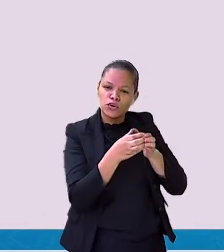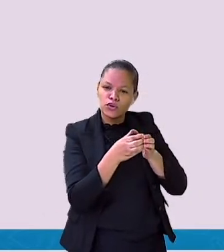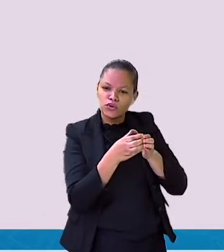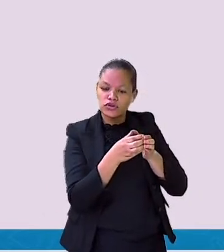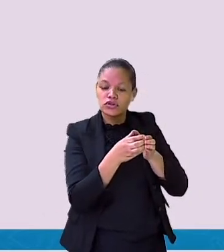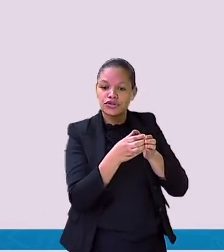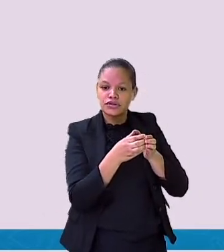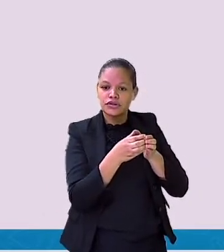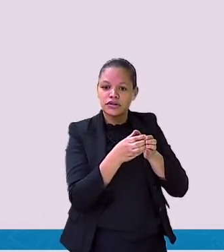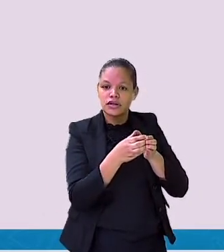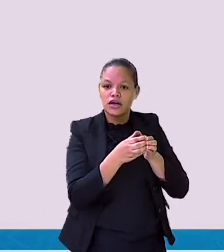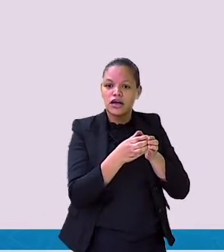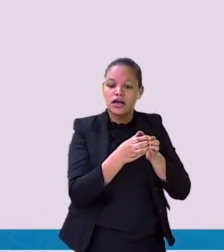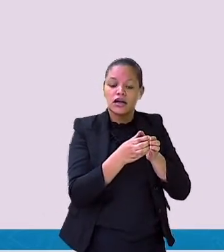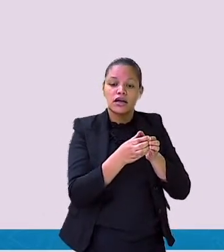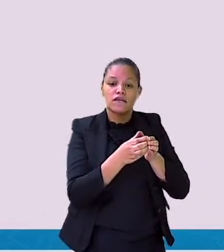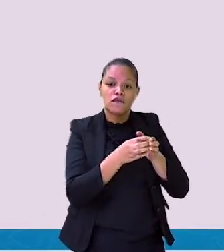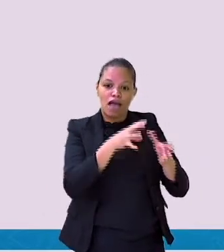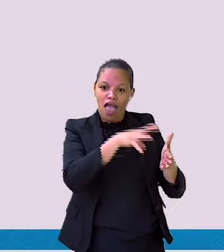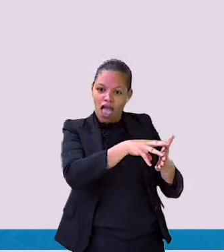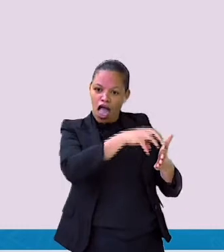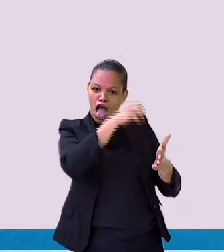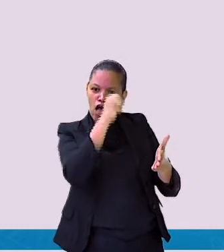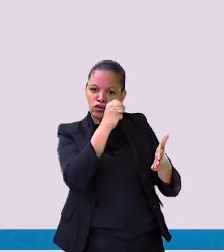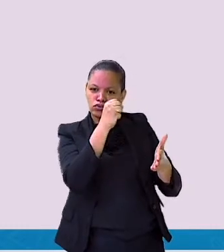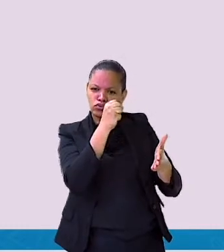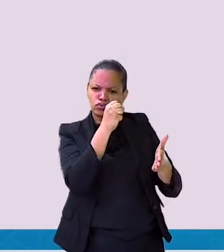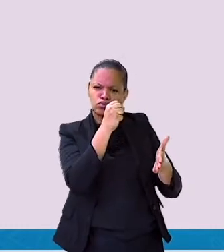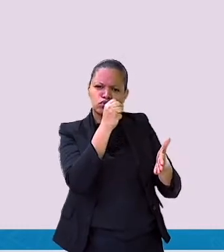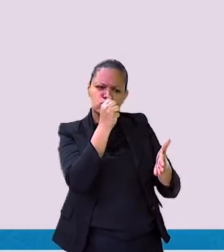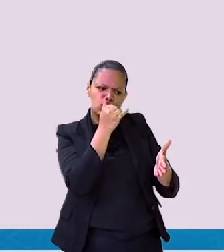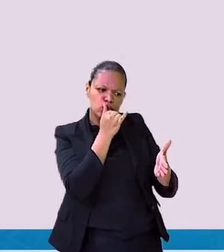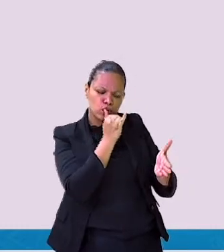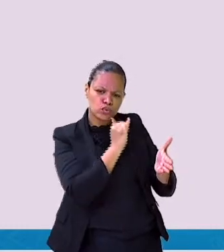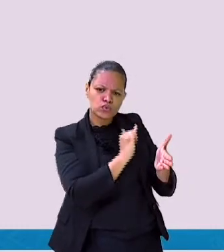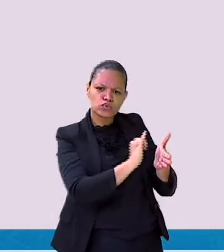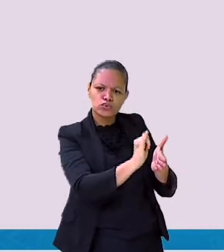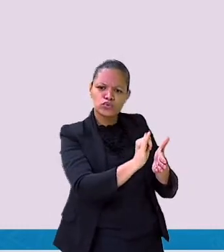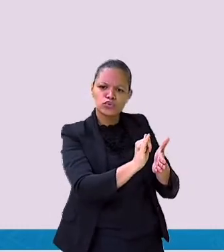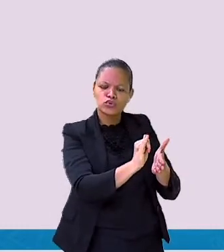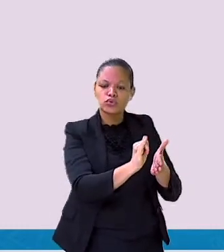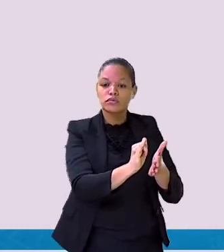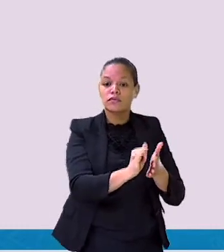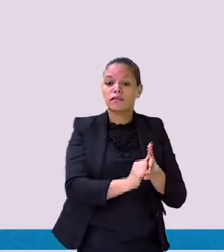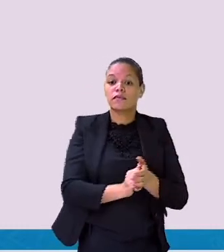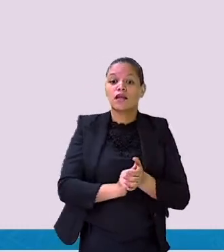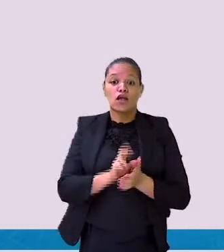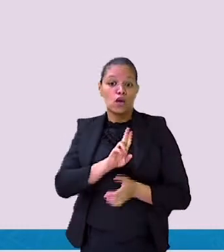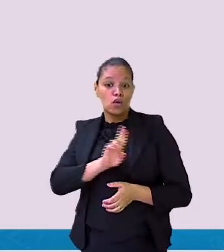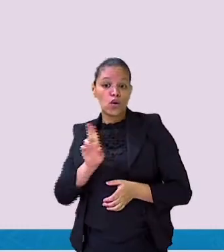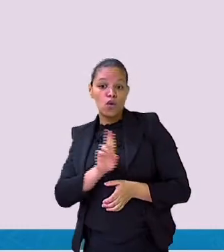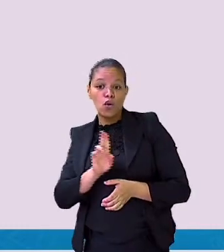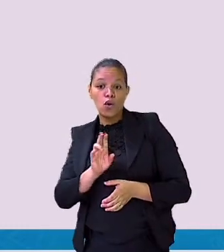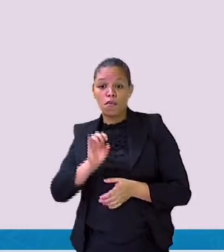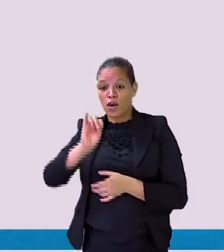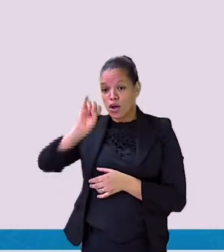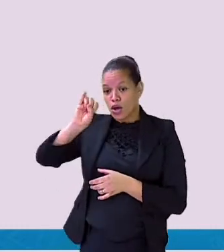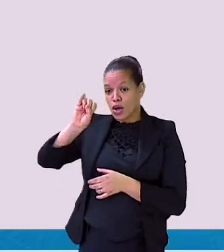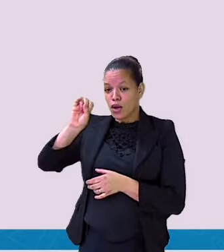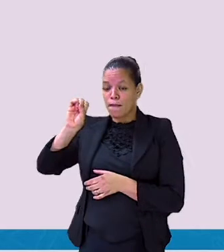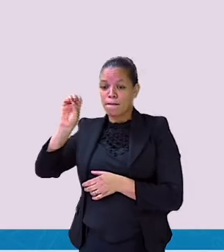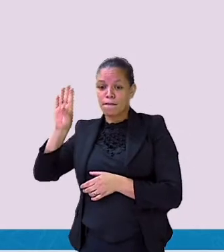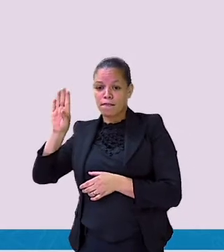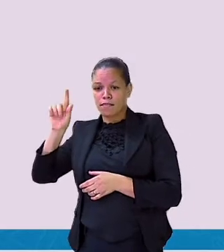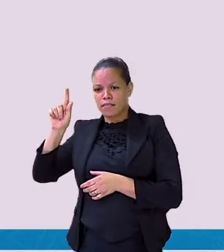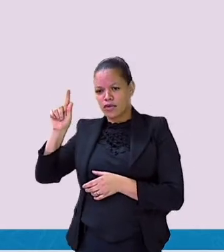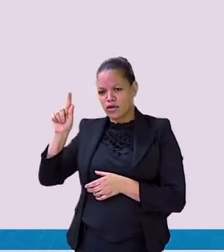IBGE. O que é o IBGE? Instituto Brasileiro de Geografia e